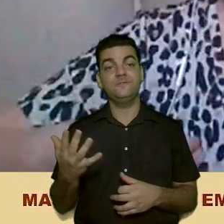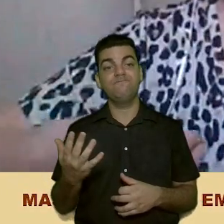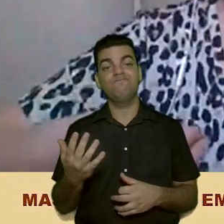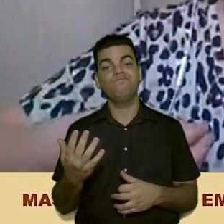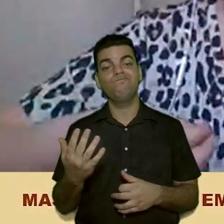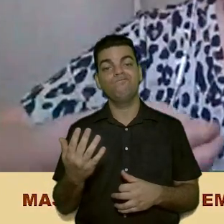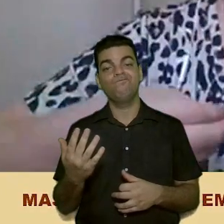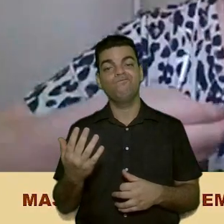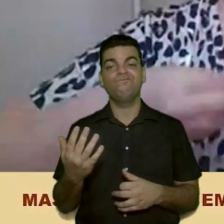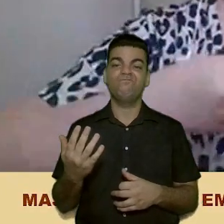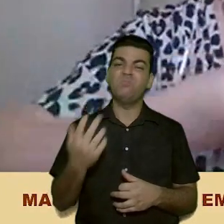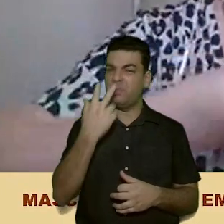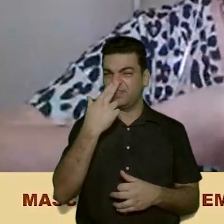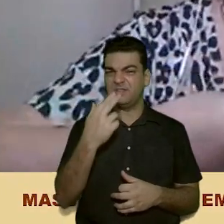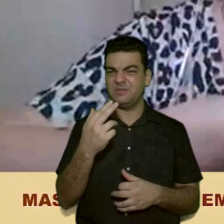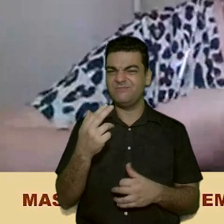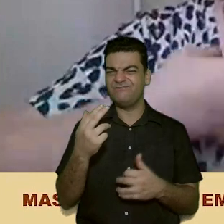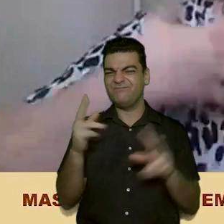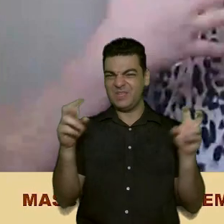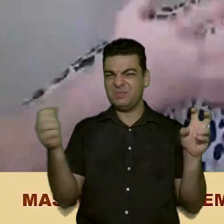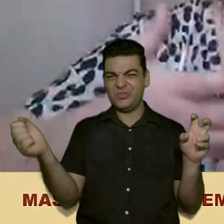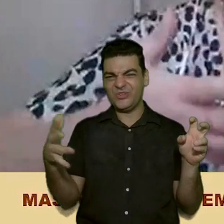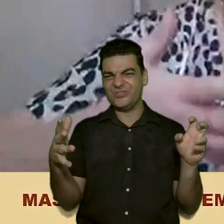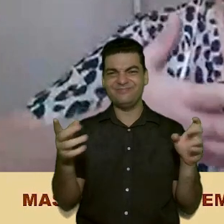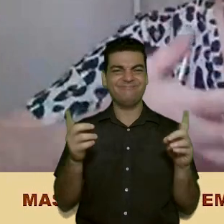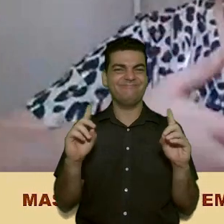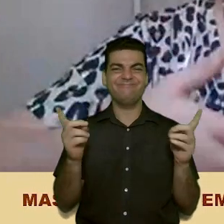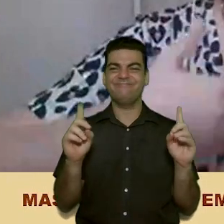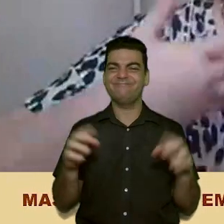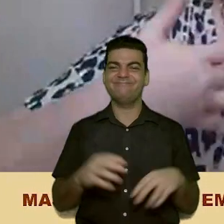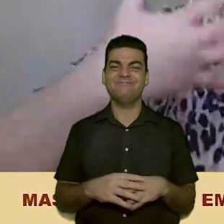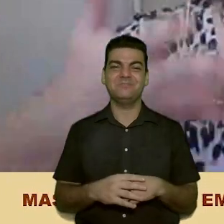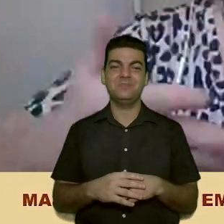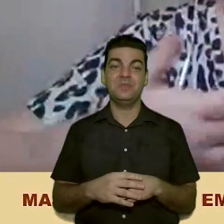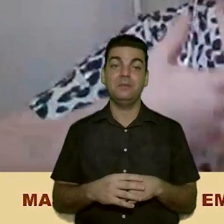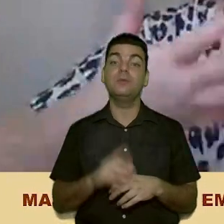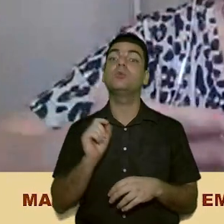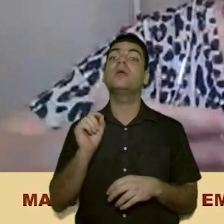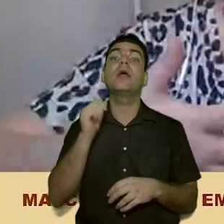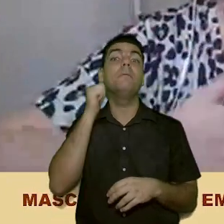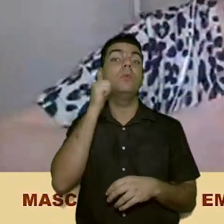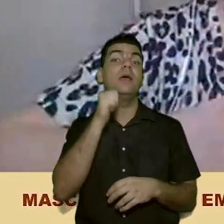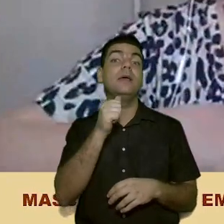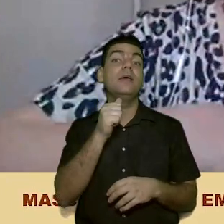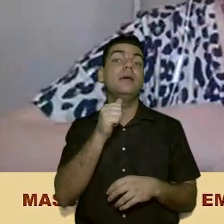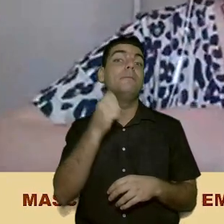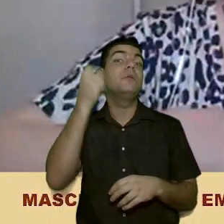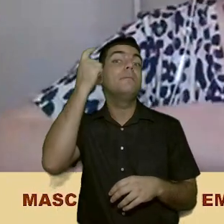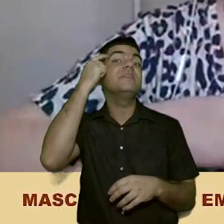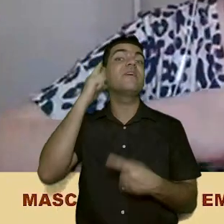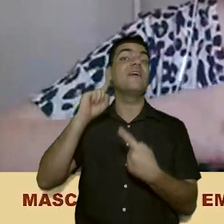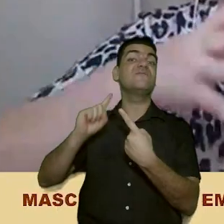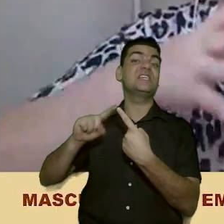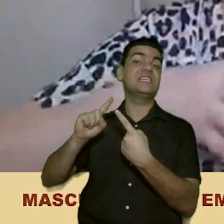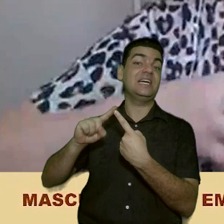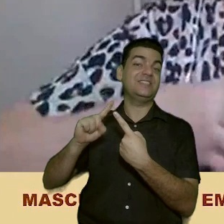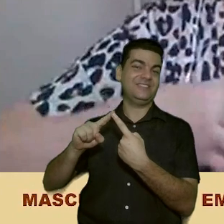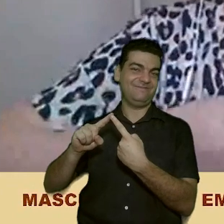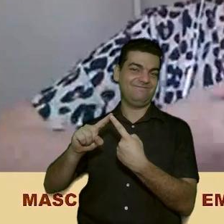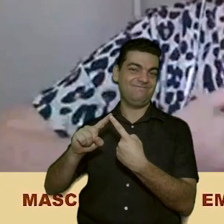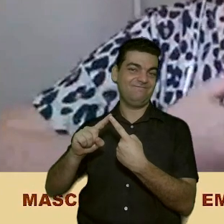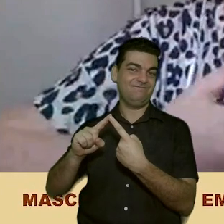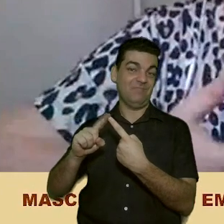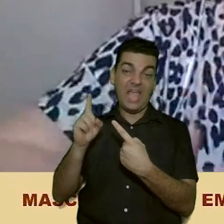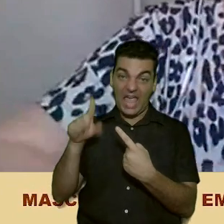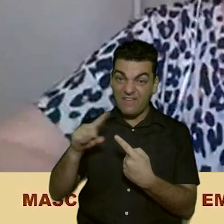Talvez, acho que assim, essa é uma fala não é inédita nem original minha, mas o que nós